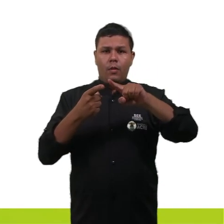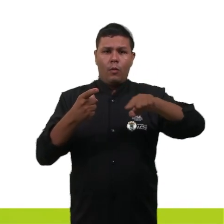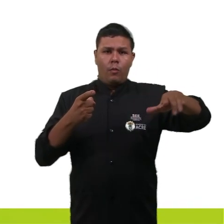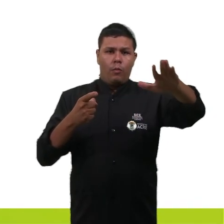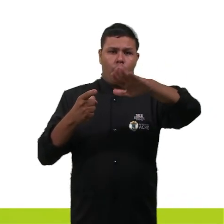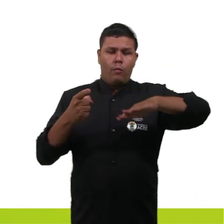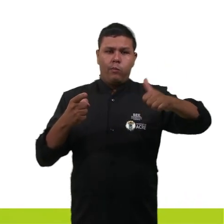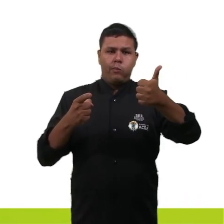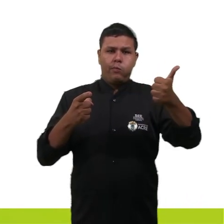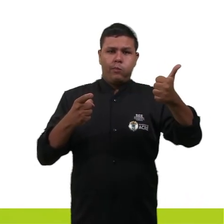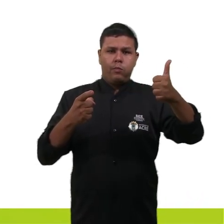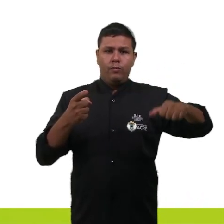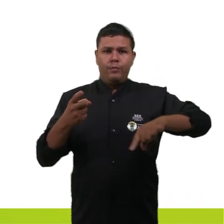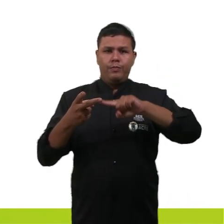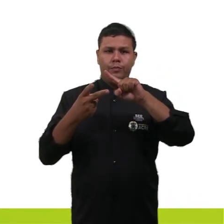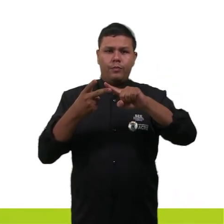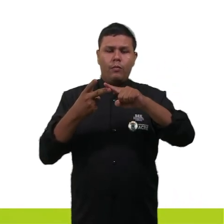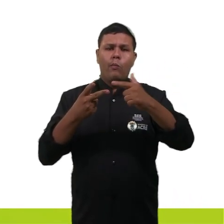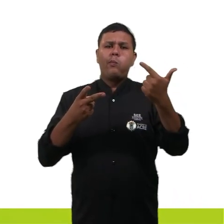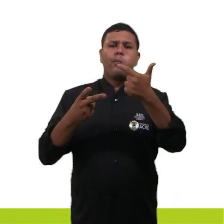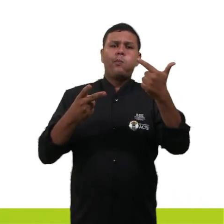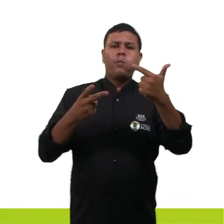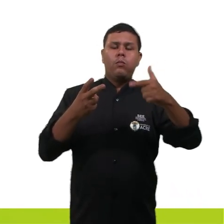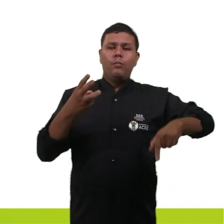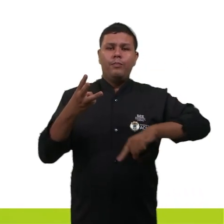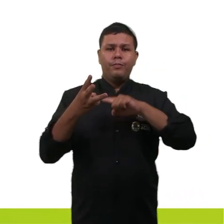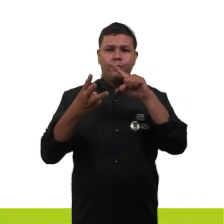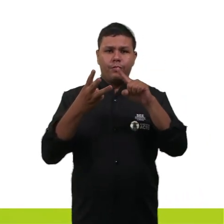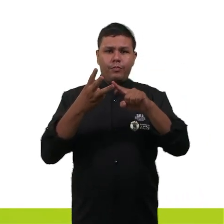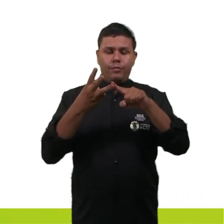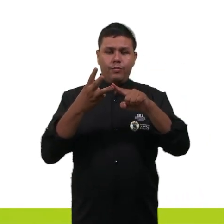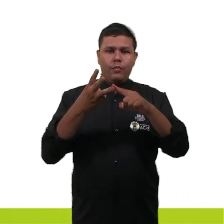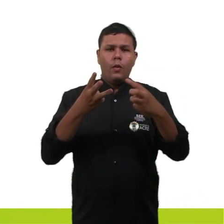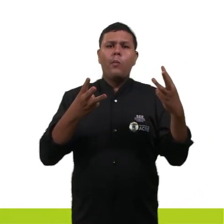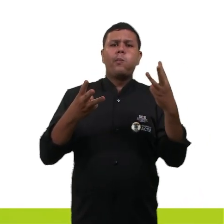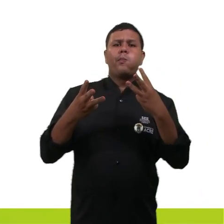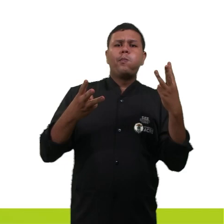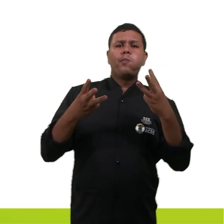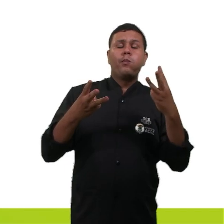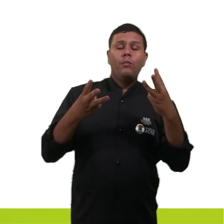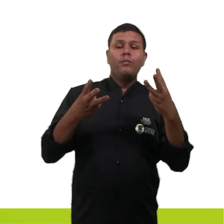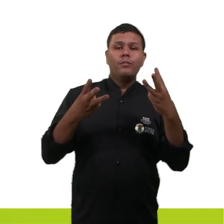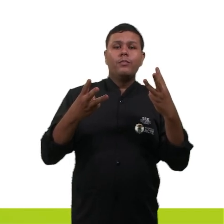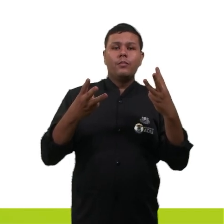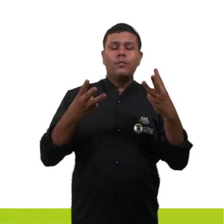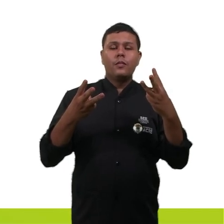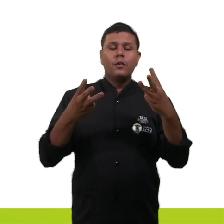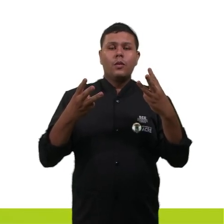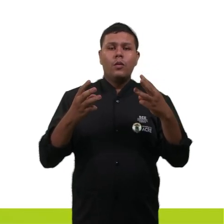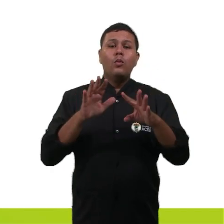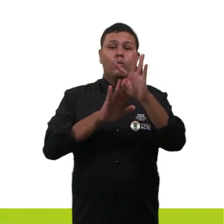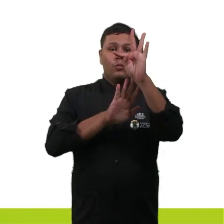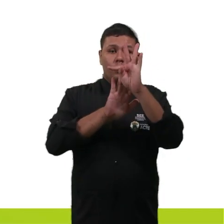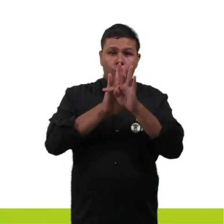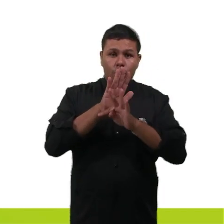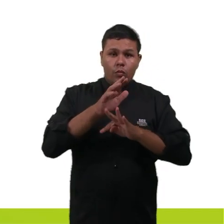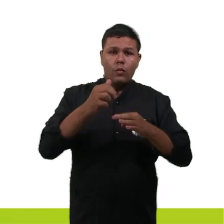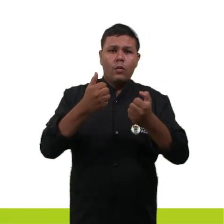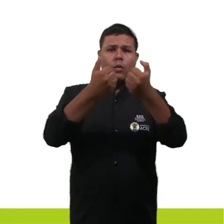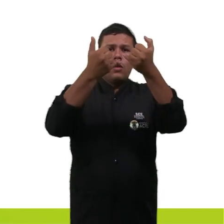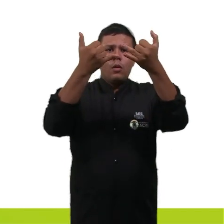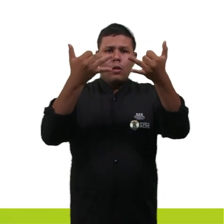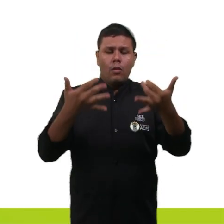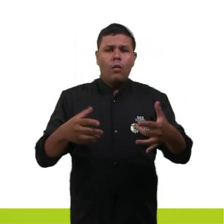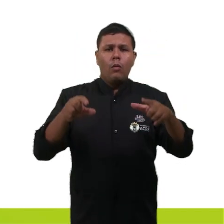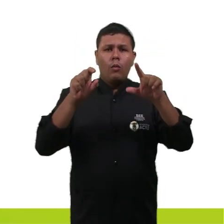primário, setor secundário e o setor terciário. Agora aqui embaixo o texto diz o seguinte: